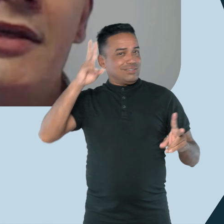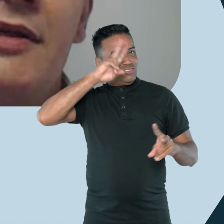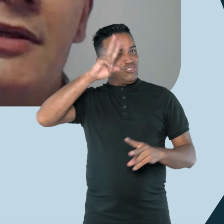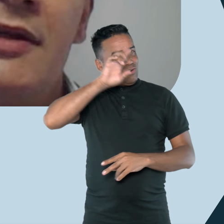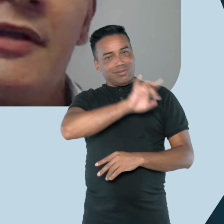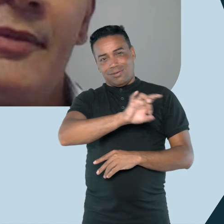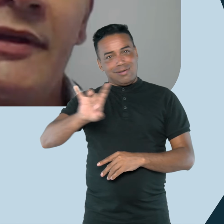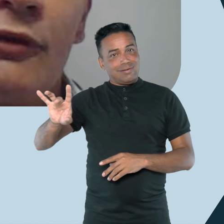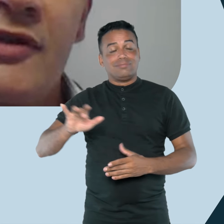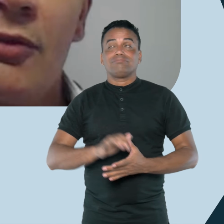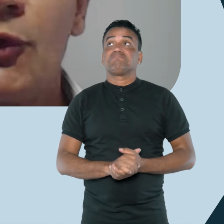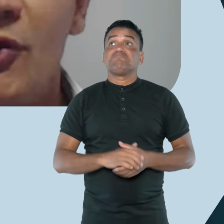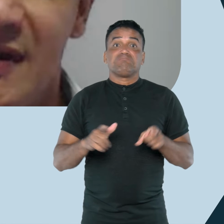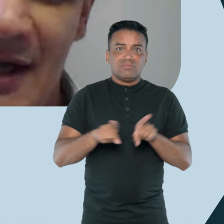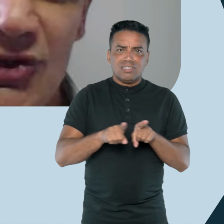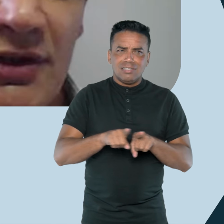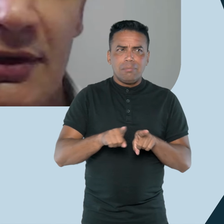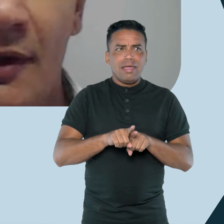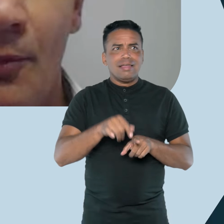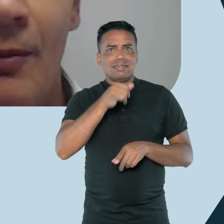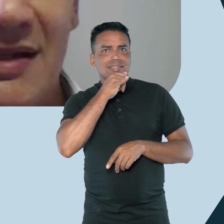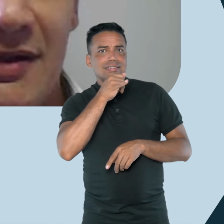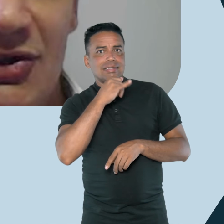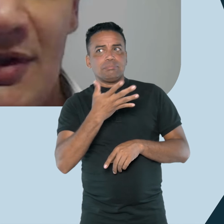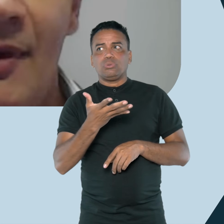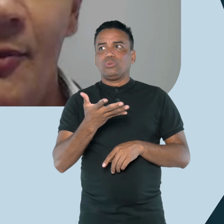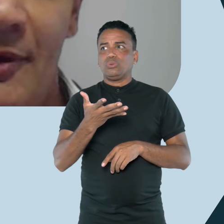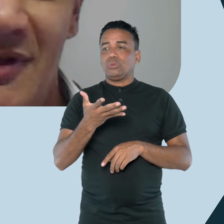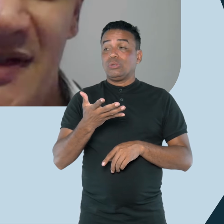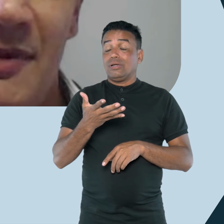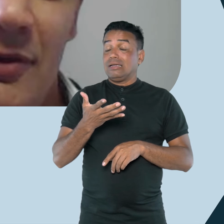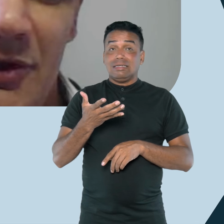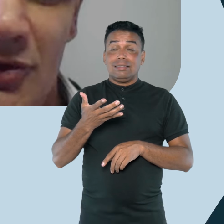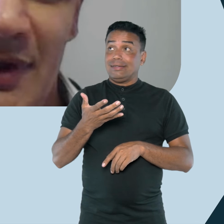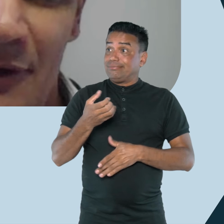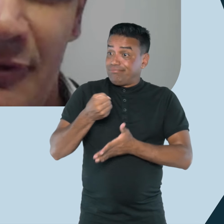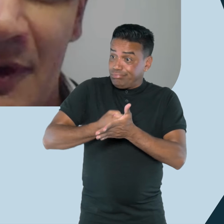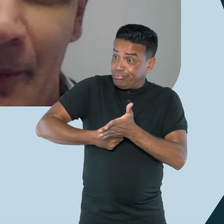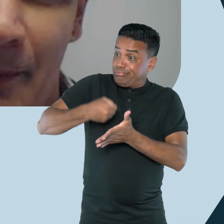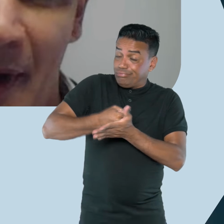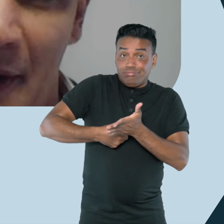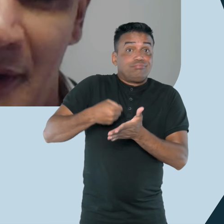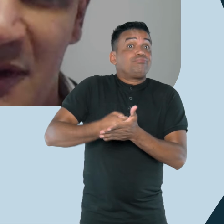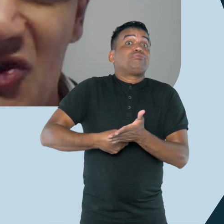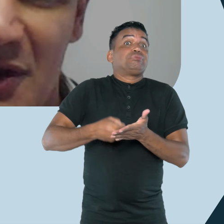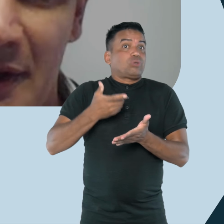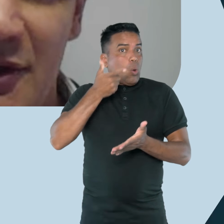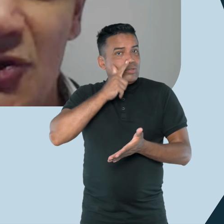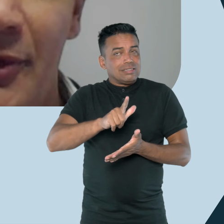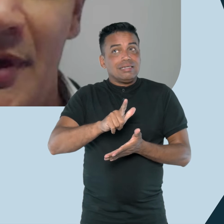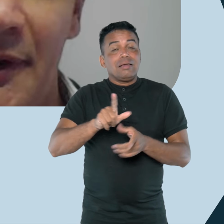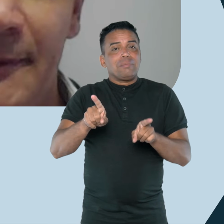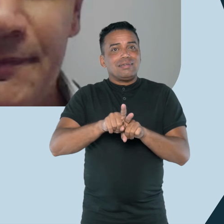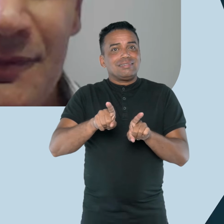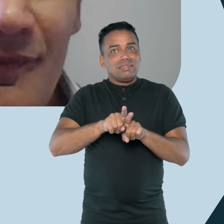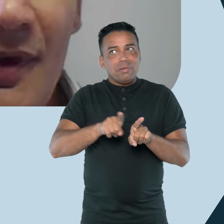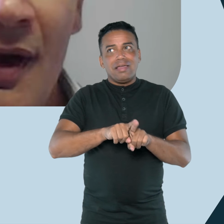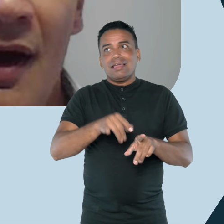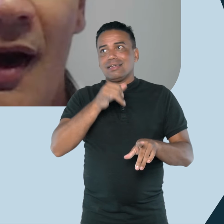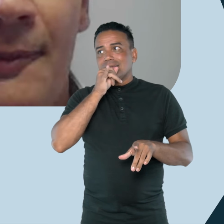E aí, e também talvez uma dosagem que deu bastante trabalho para fazer, mas eu acredito que ela fique instigante,